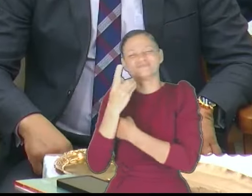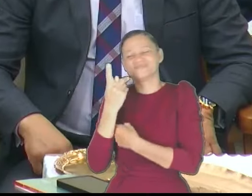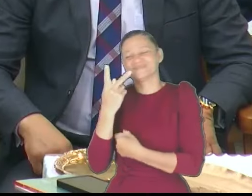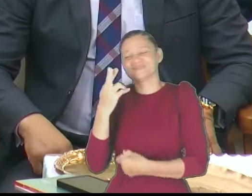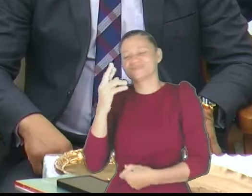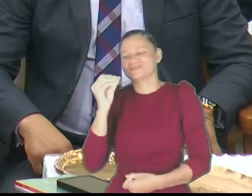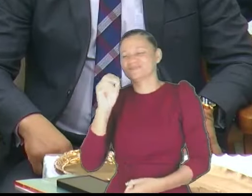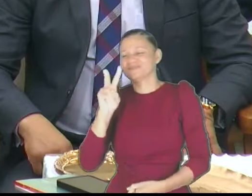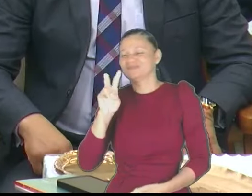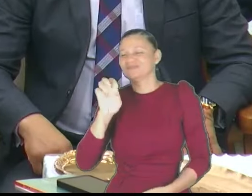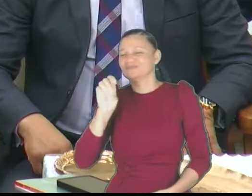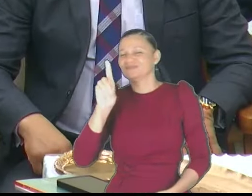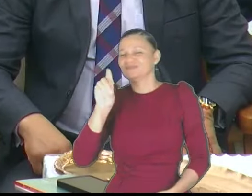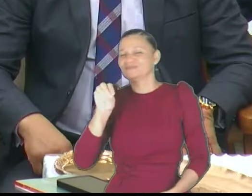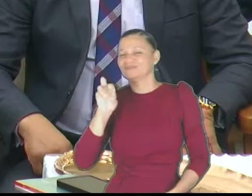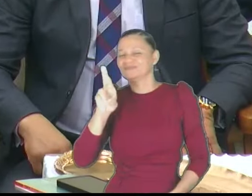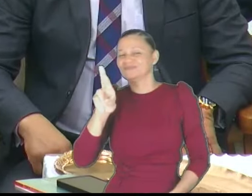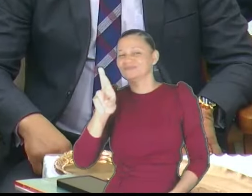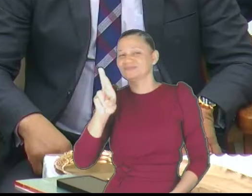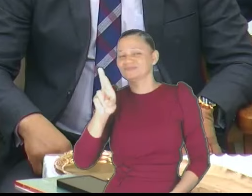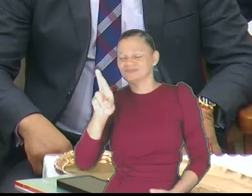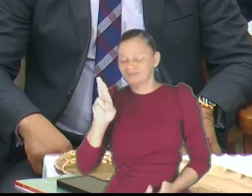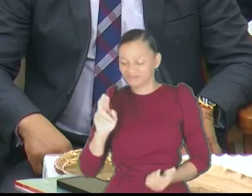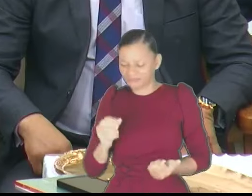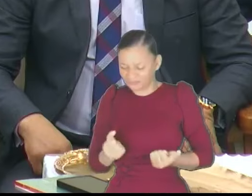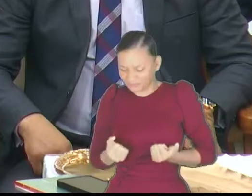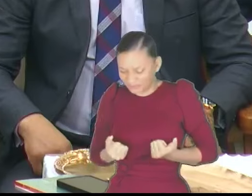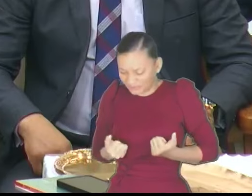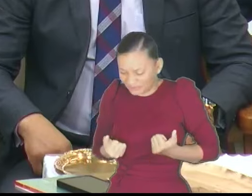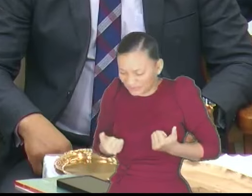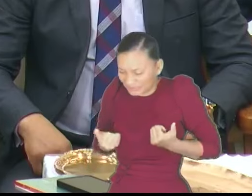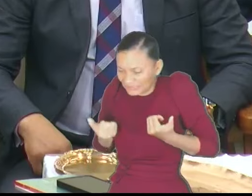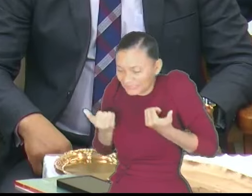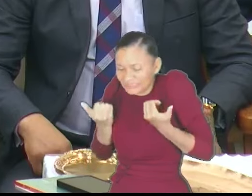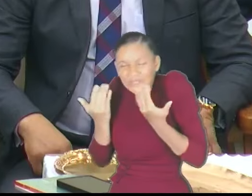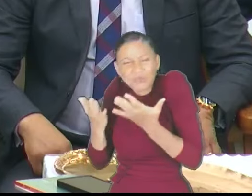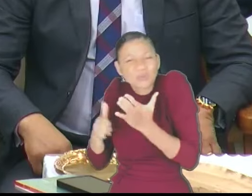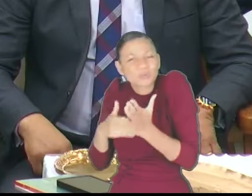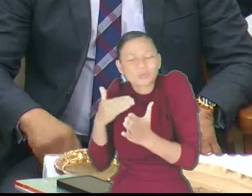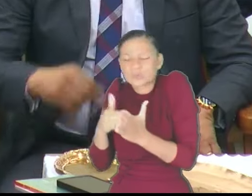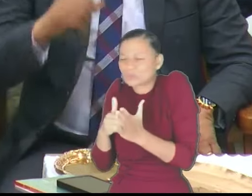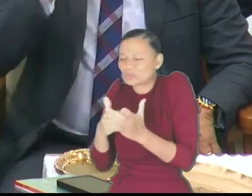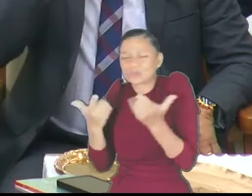Qual é o meio, pastor? Entrega sem reserva.